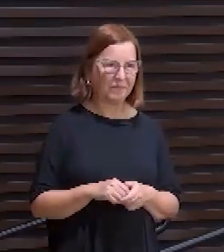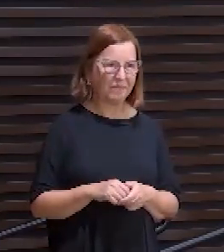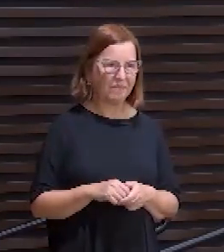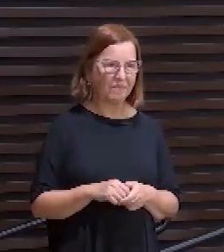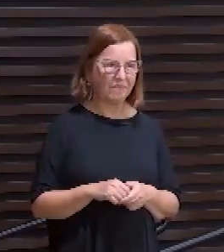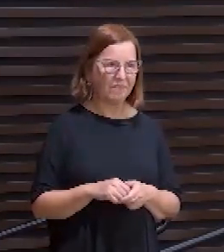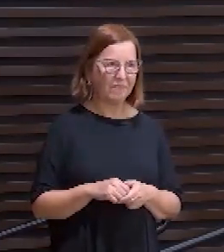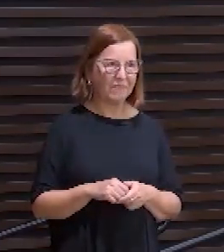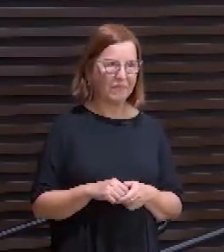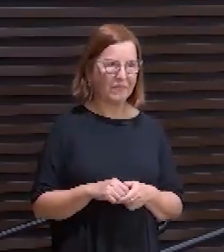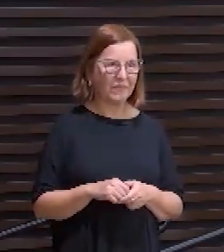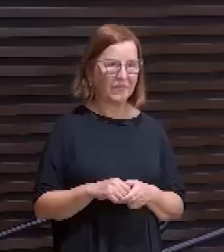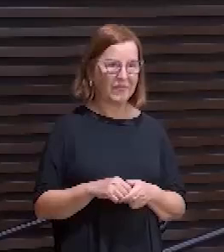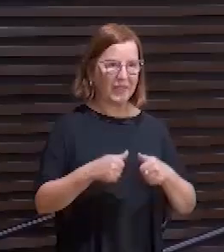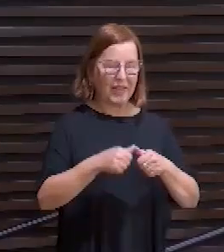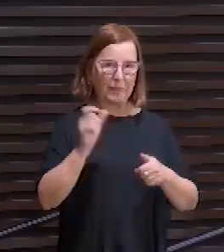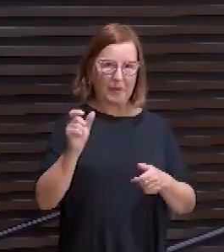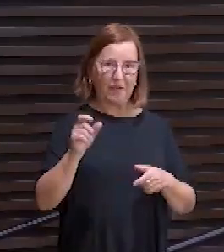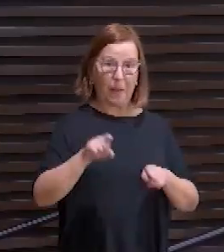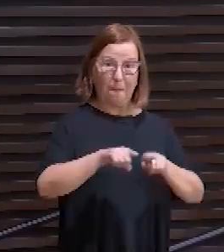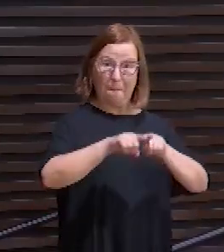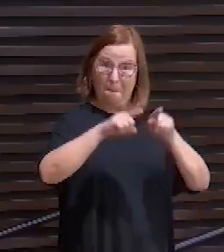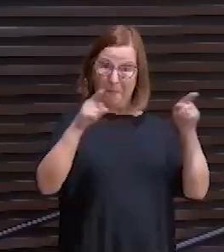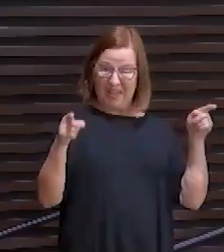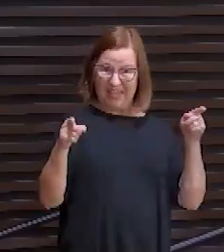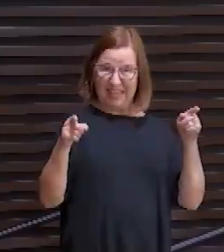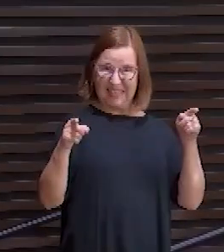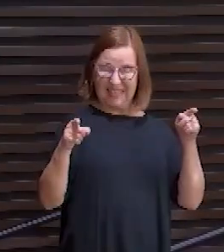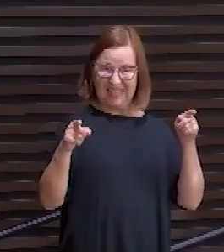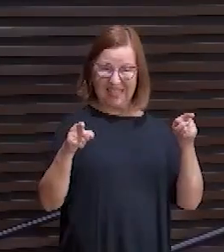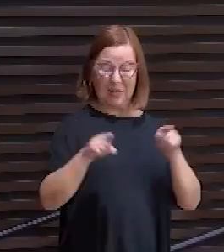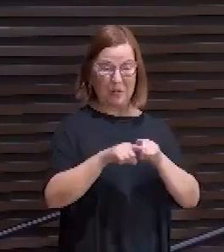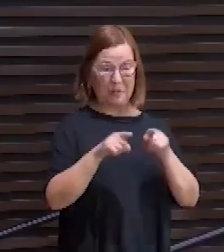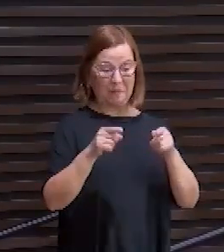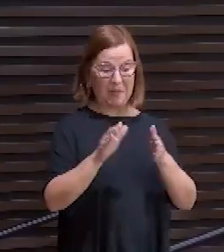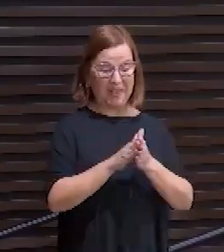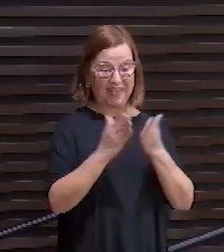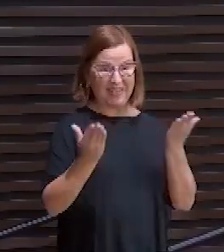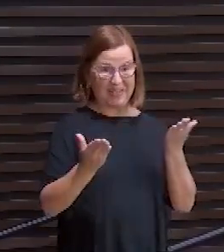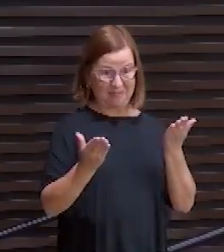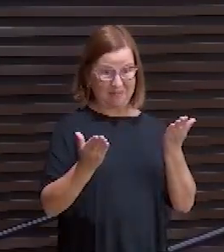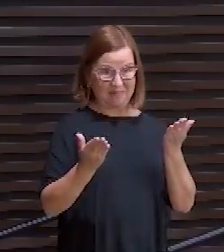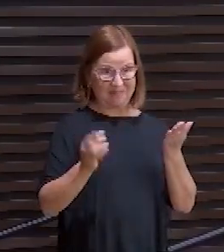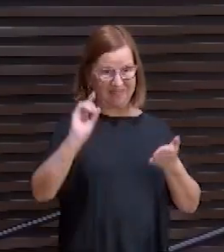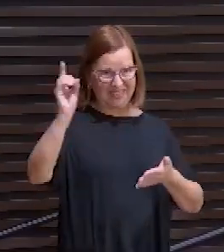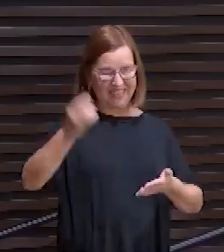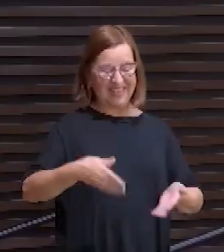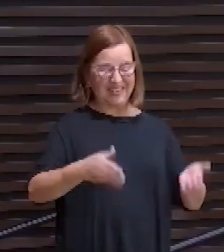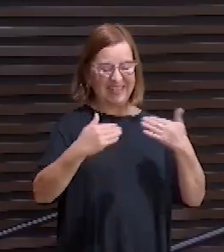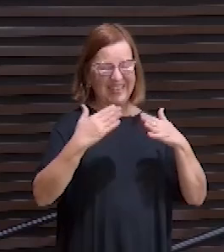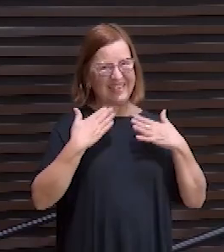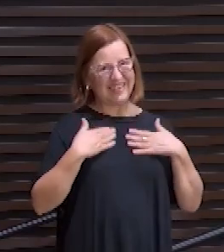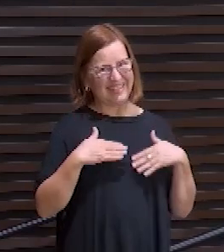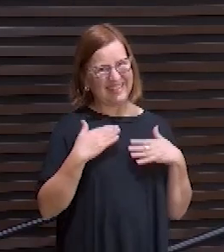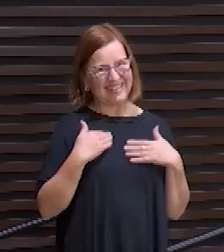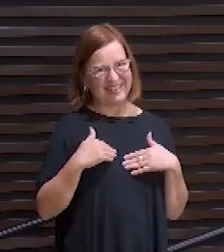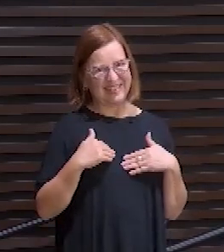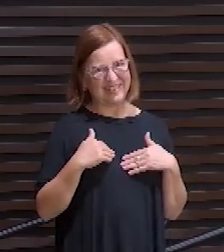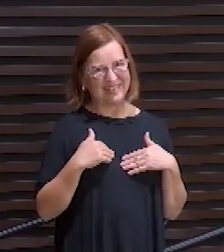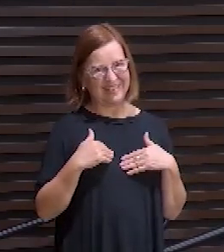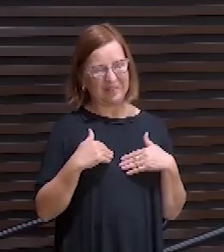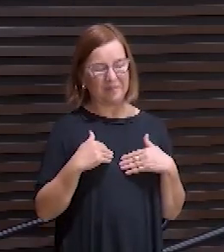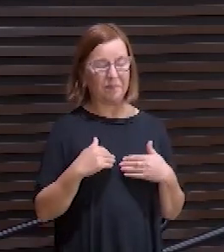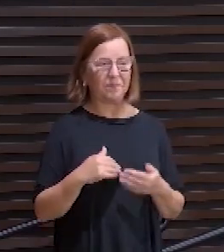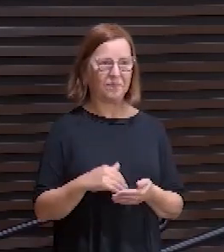É esse mas. O mas da Bíblia que nos traz o descanso, meus irmãos. Se